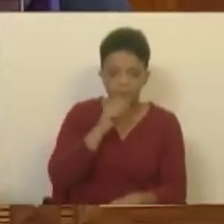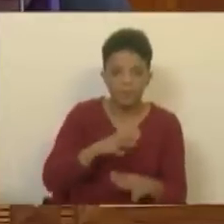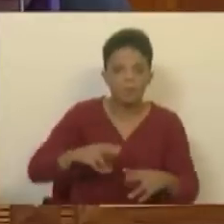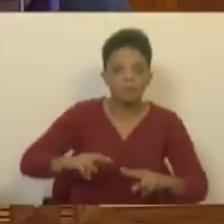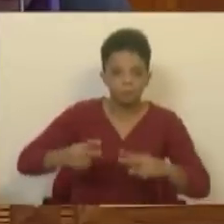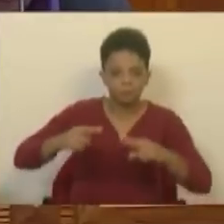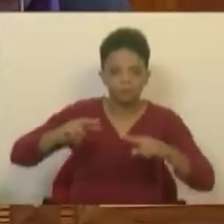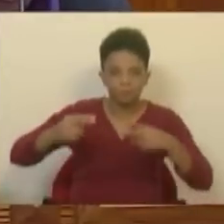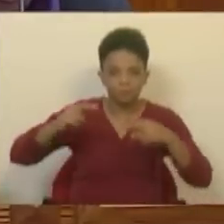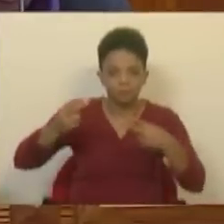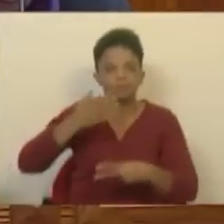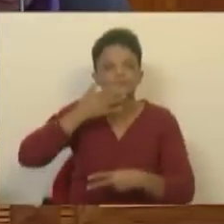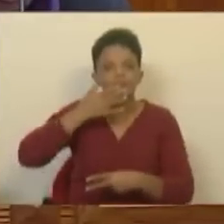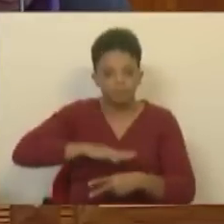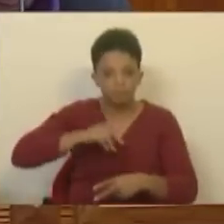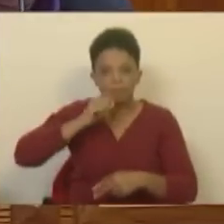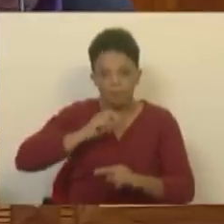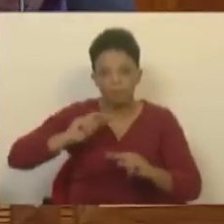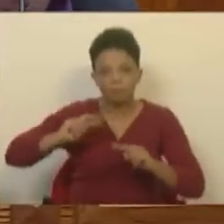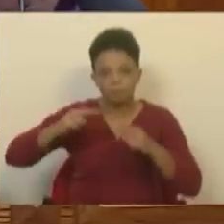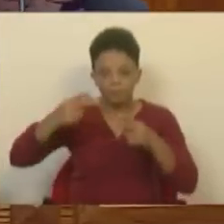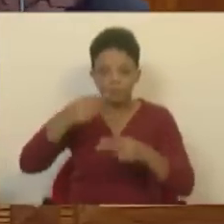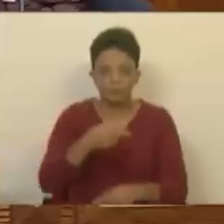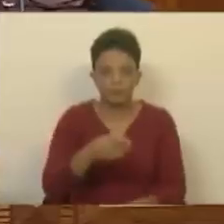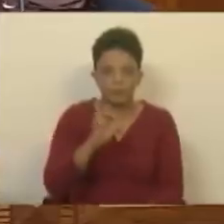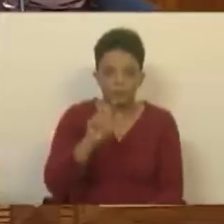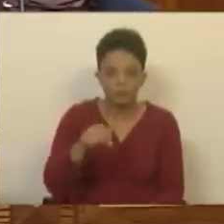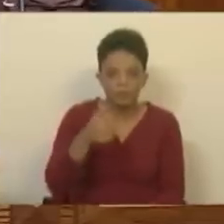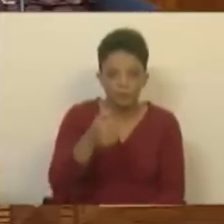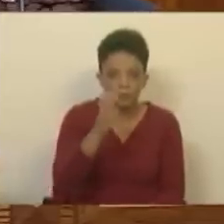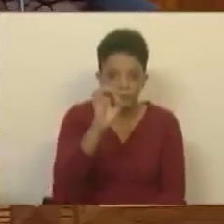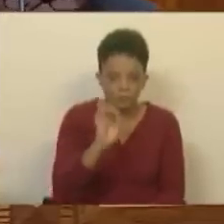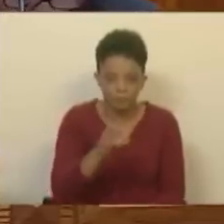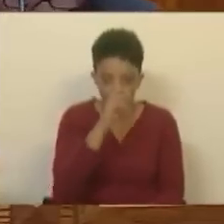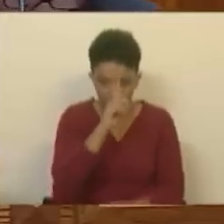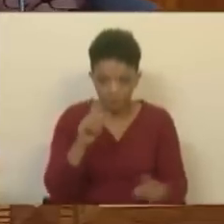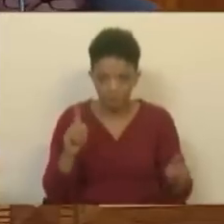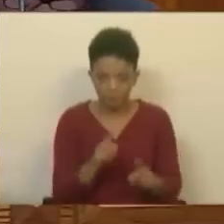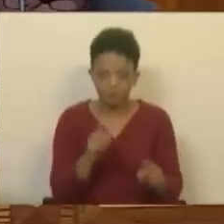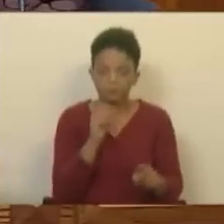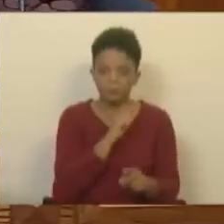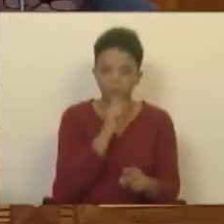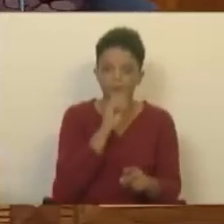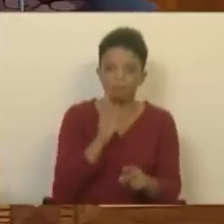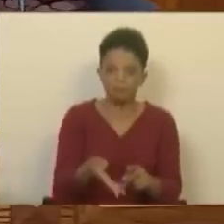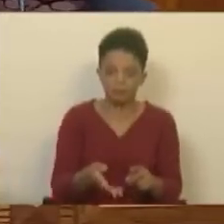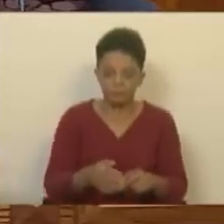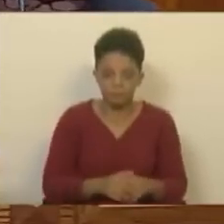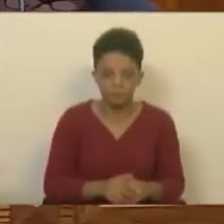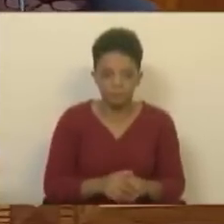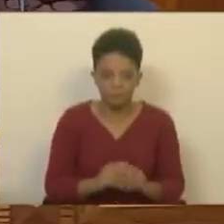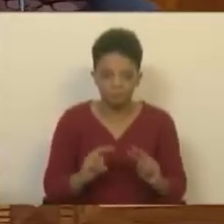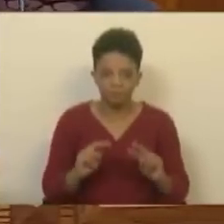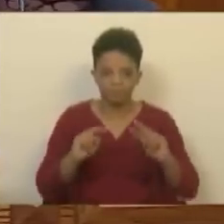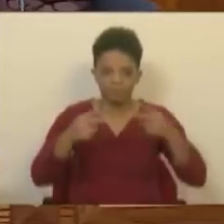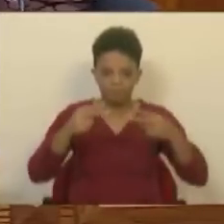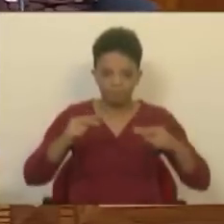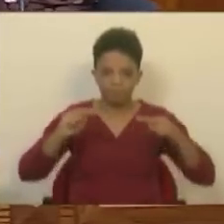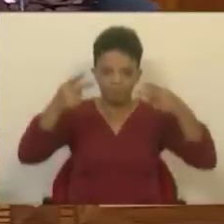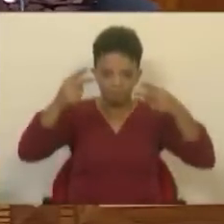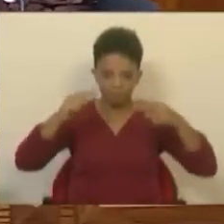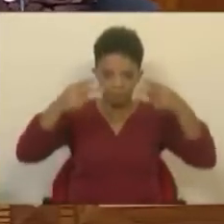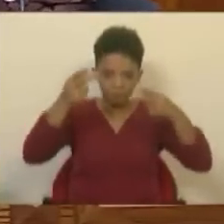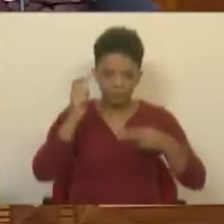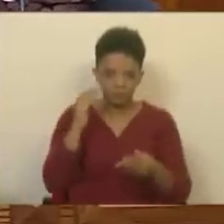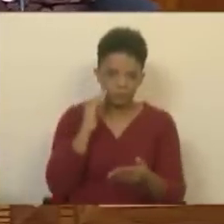progredir infelizmente tem pro 98 e meio por cento dos decenos já teve oportunidade de que de progredir ao